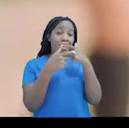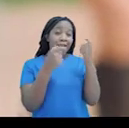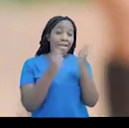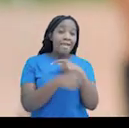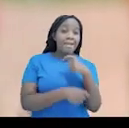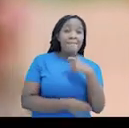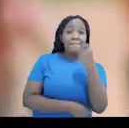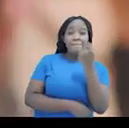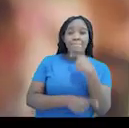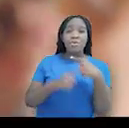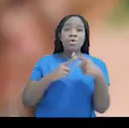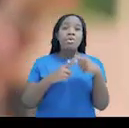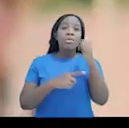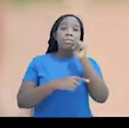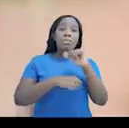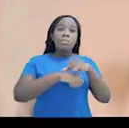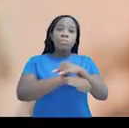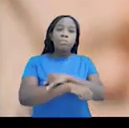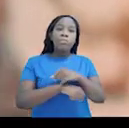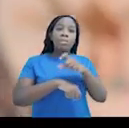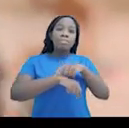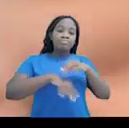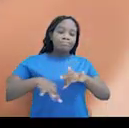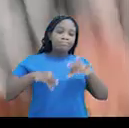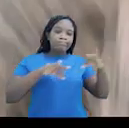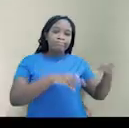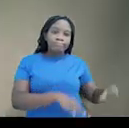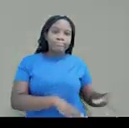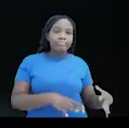Vão fazer piadinha quando eu tirar a canga, só porque eu sou gorda.